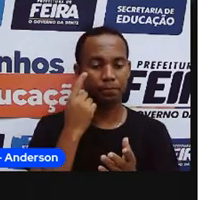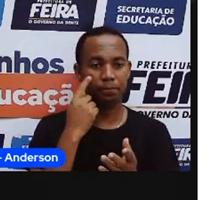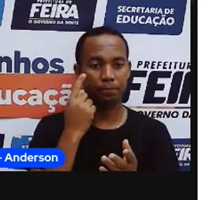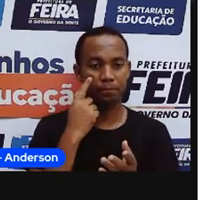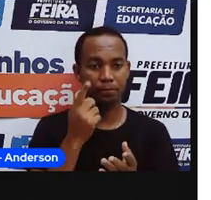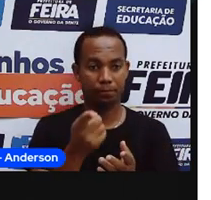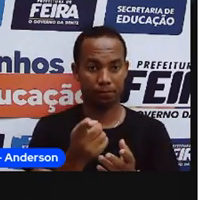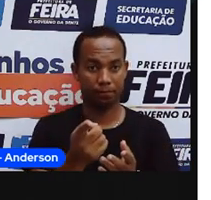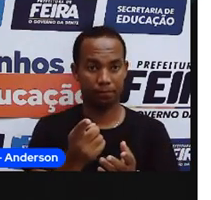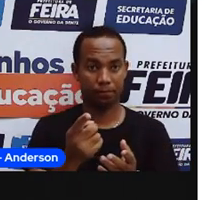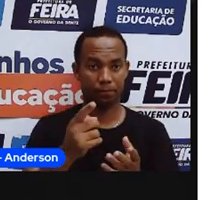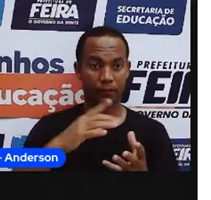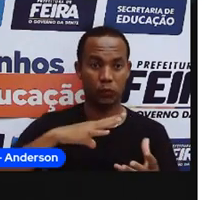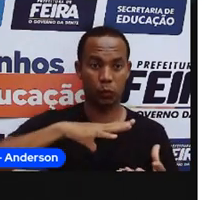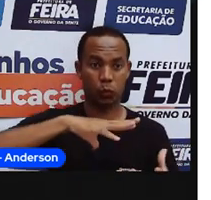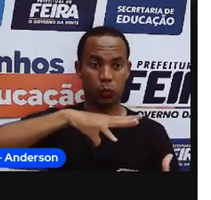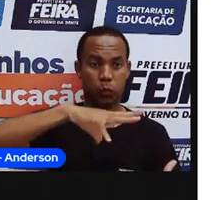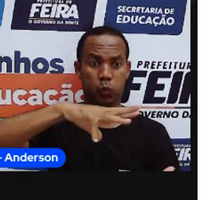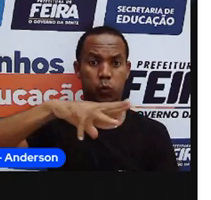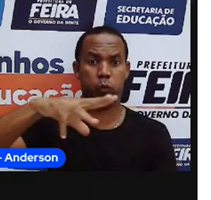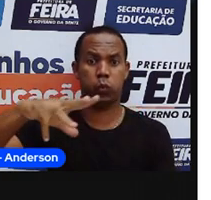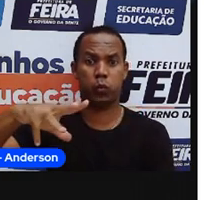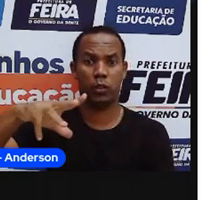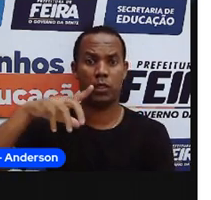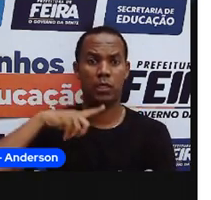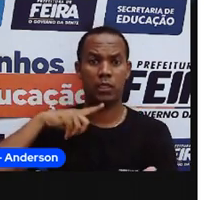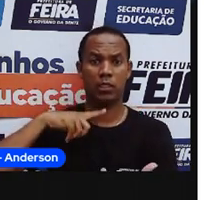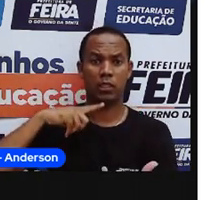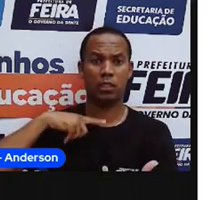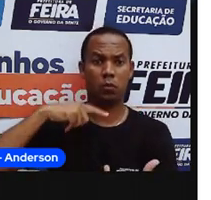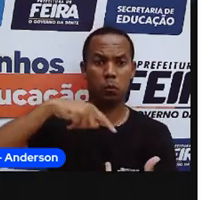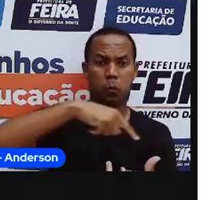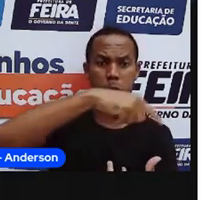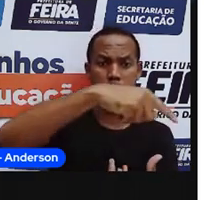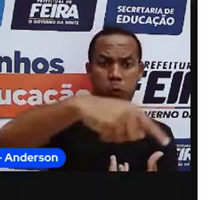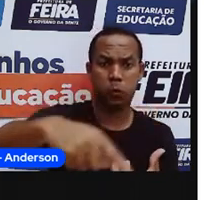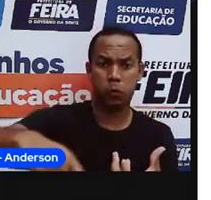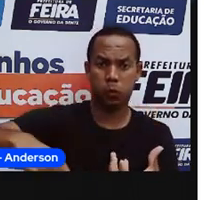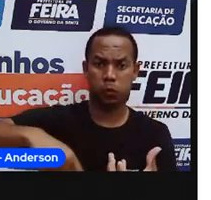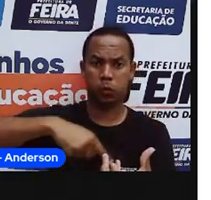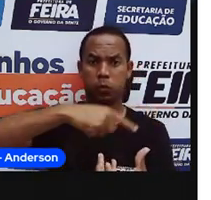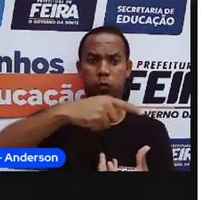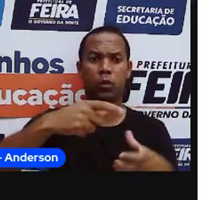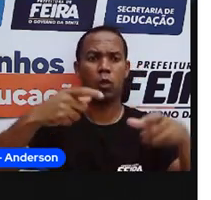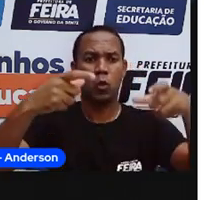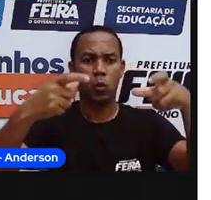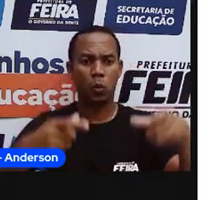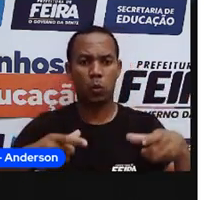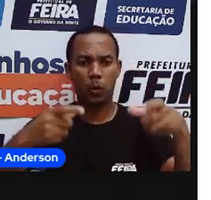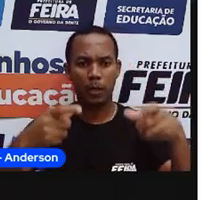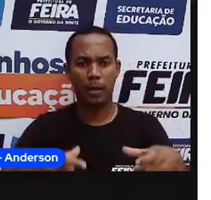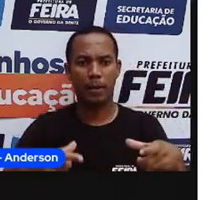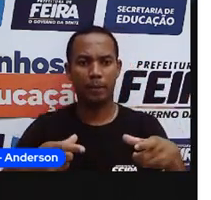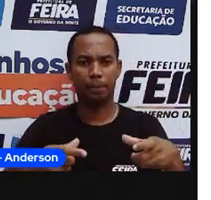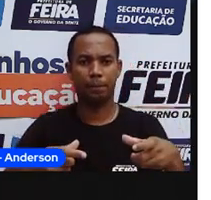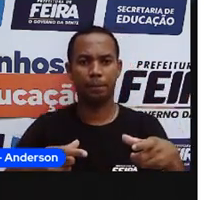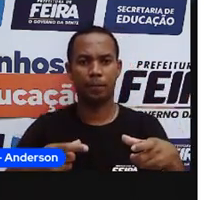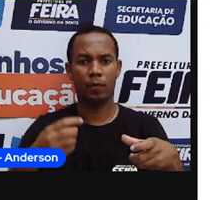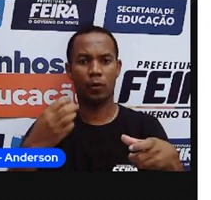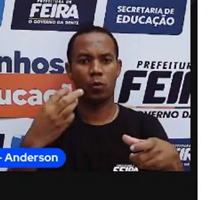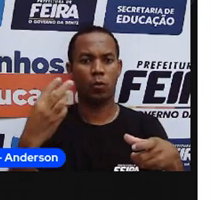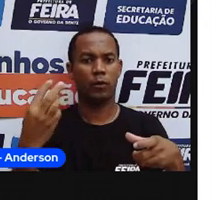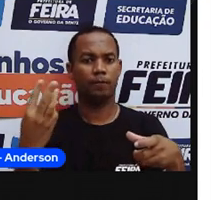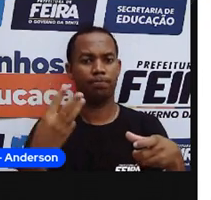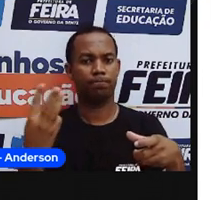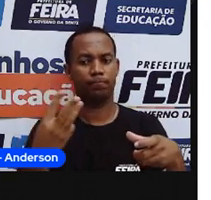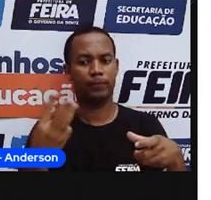apesar da sua dimensão, do seu tamanho, possui um endereço no universo. Ela tem um local dela, e a gente acabou de ver. Ela é o terceiro planeta,